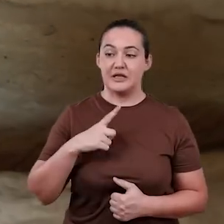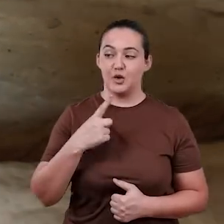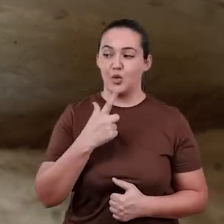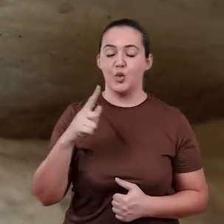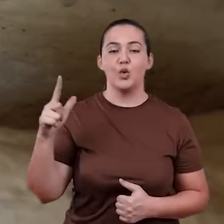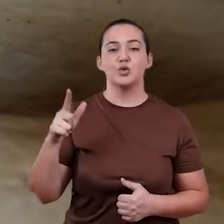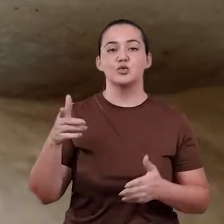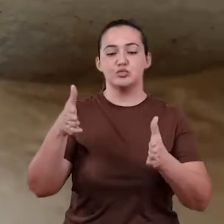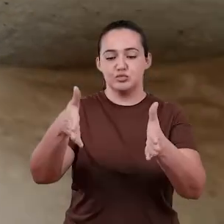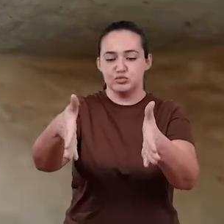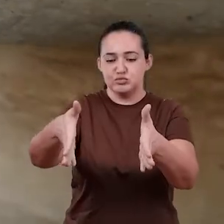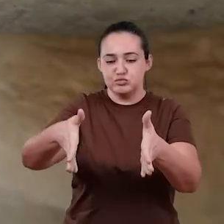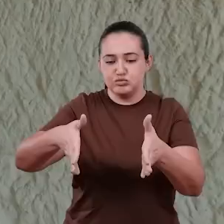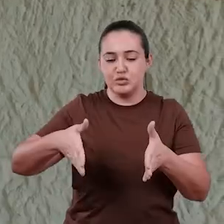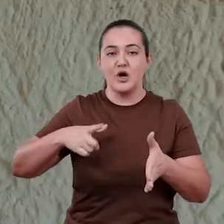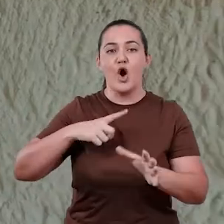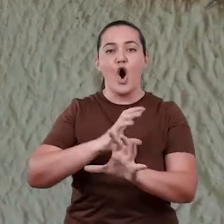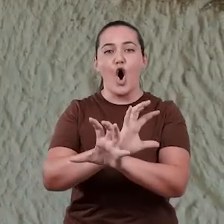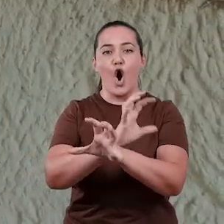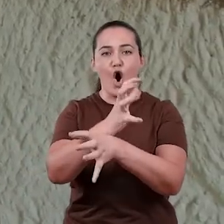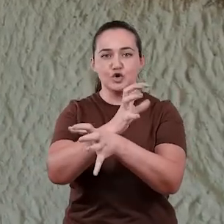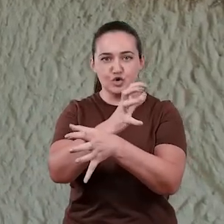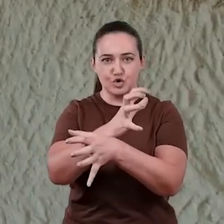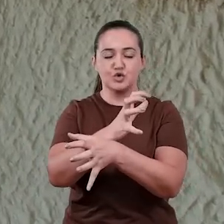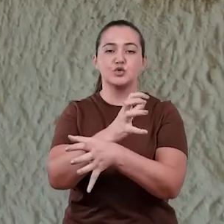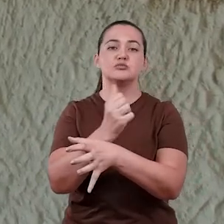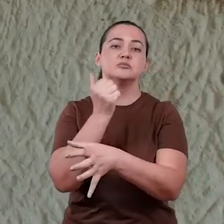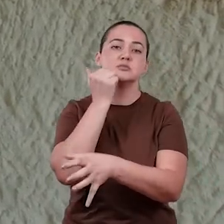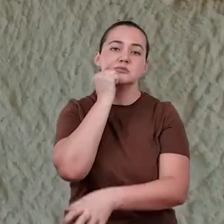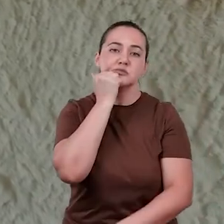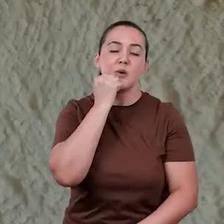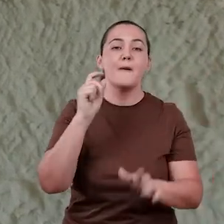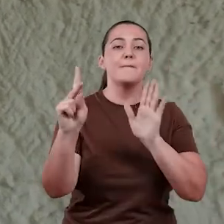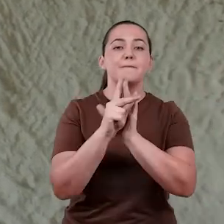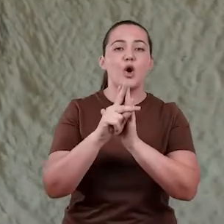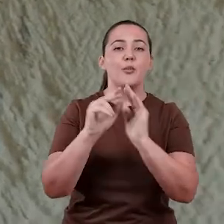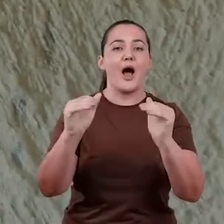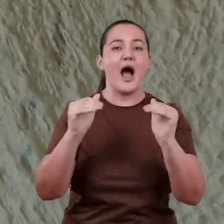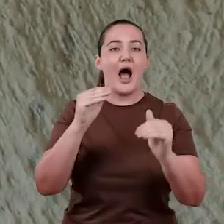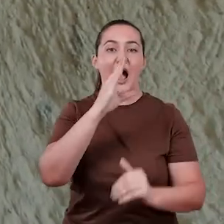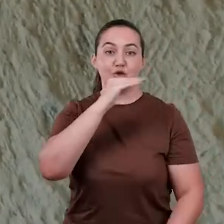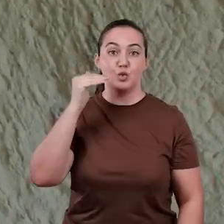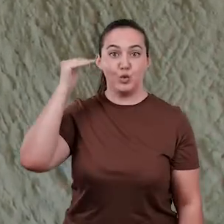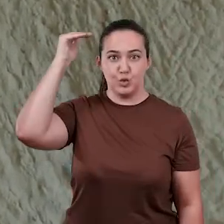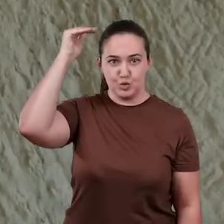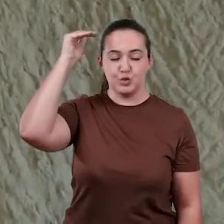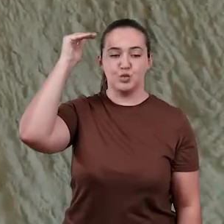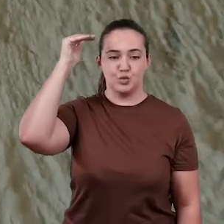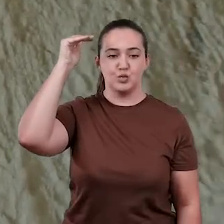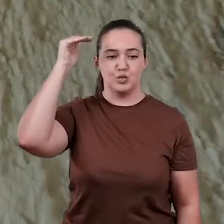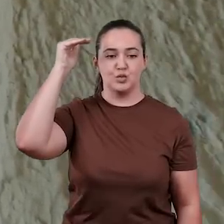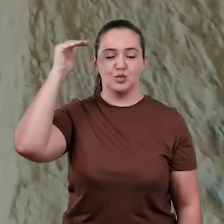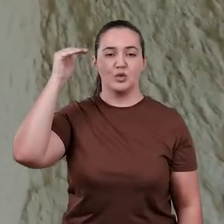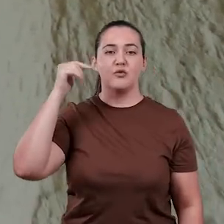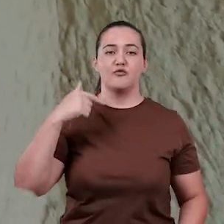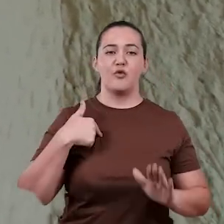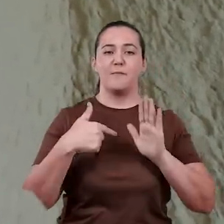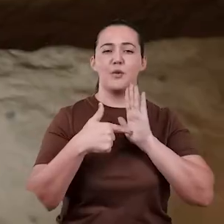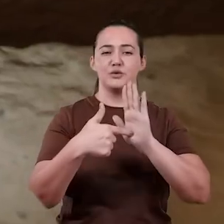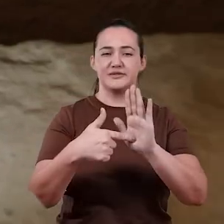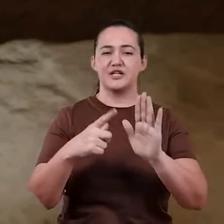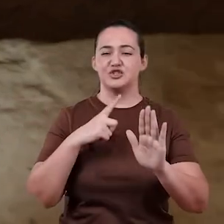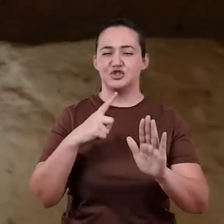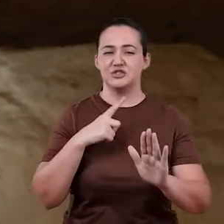havia ossos de corpos de adultos, aqui outro nicho, e nessa parte eu vou pedir o Vacian para mostrar para a